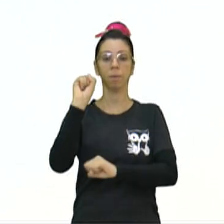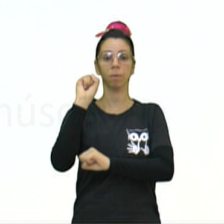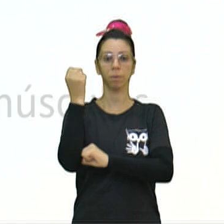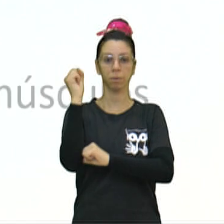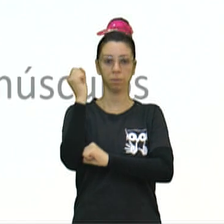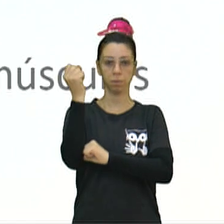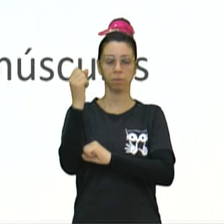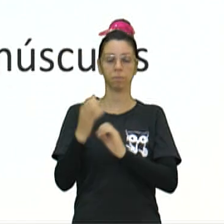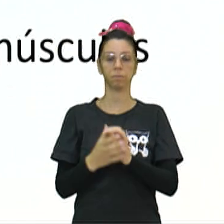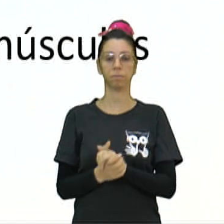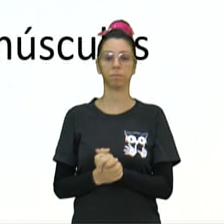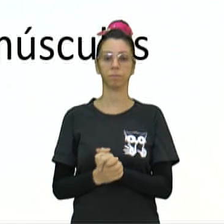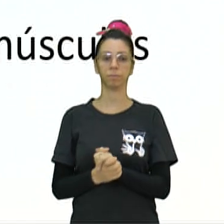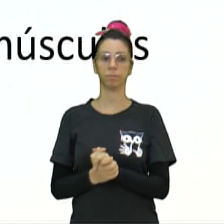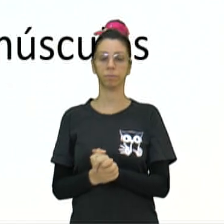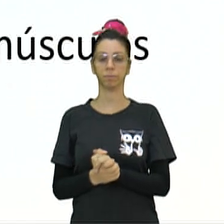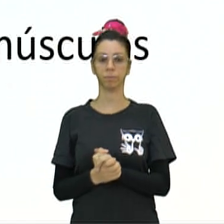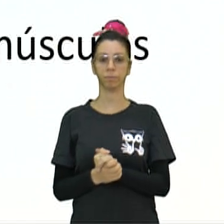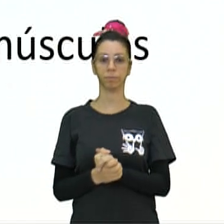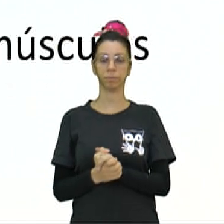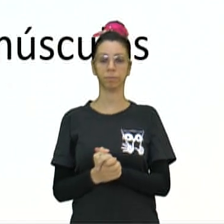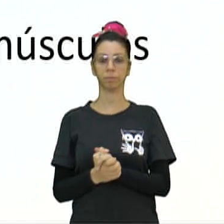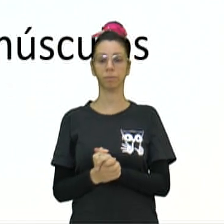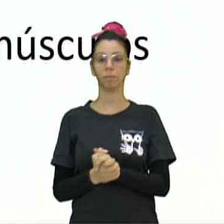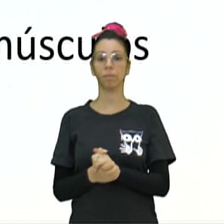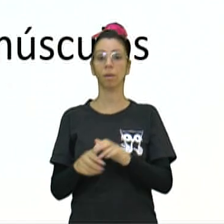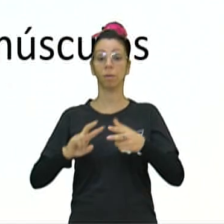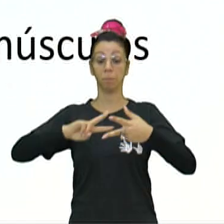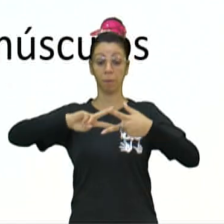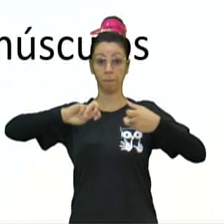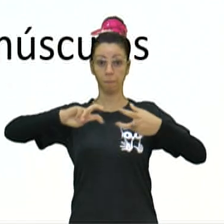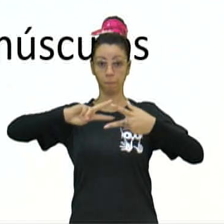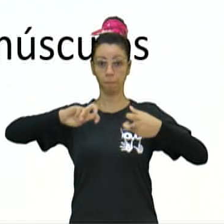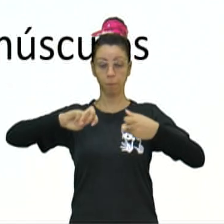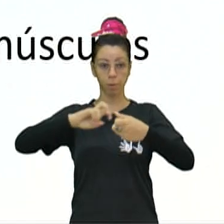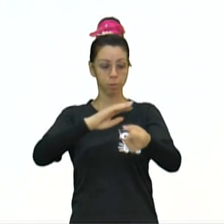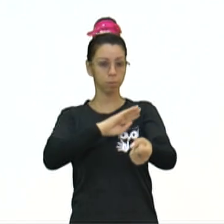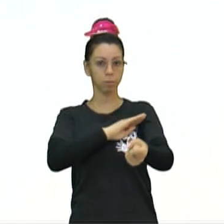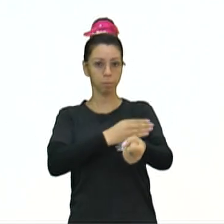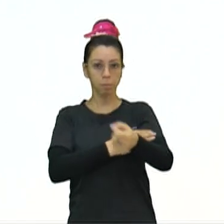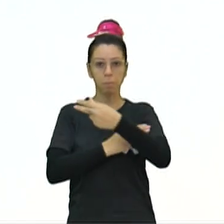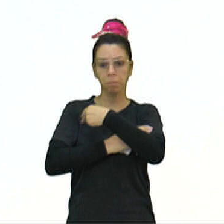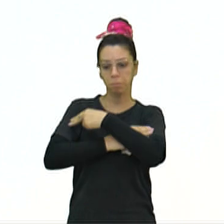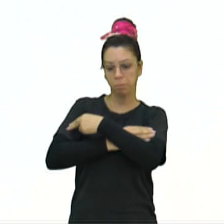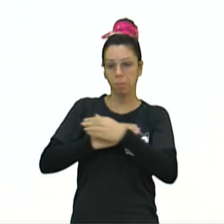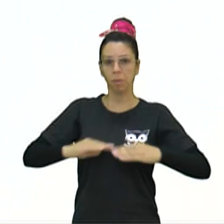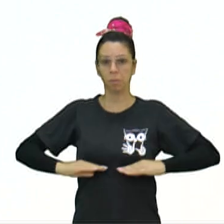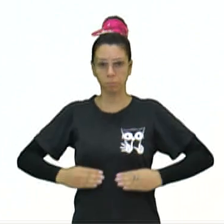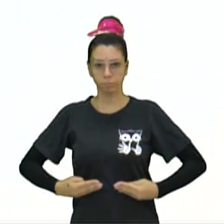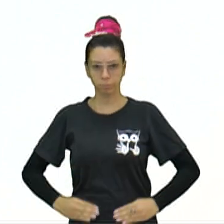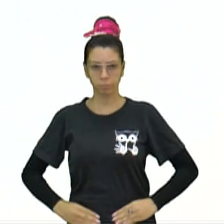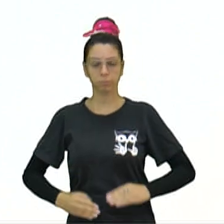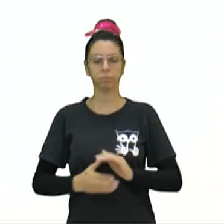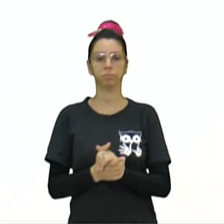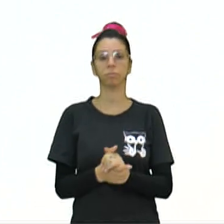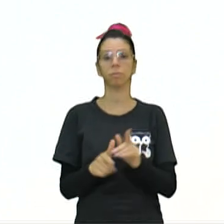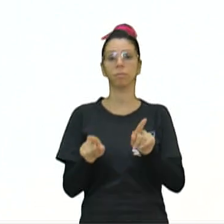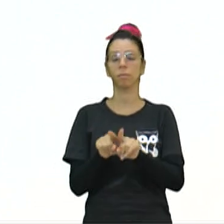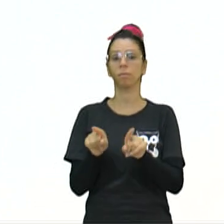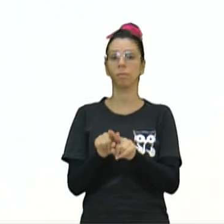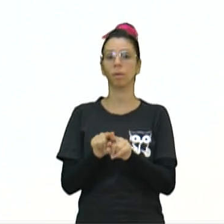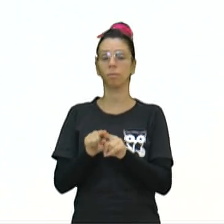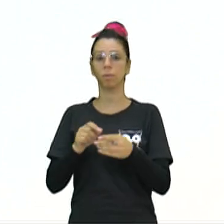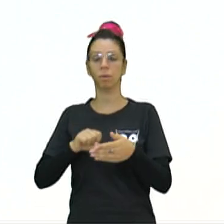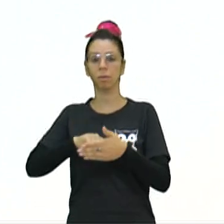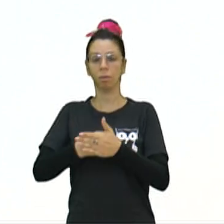motora, tonifica a musculatura e fortalece os músculos abdominais, né? Promove menor atrito